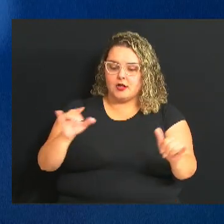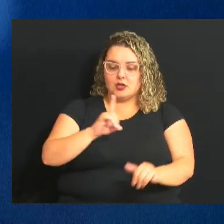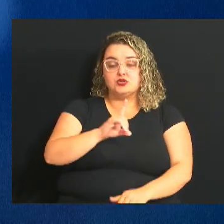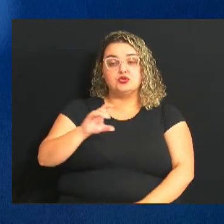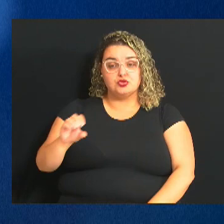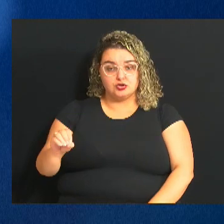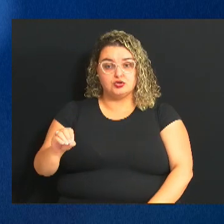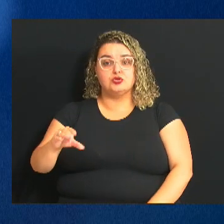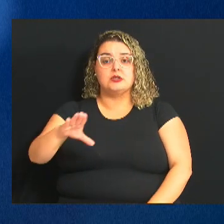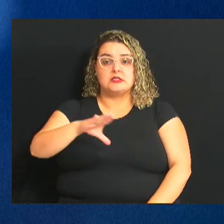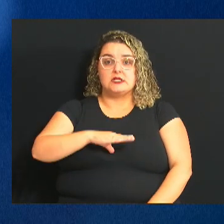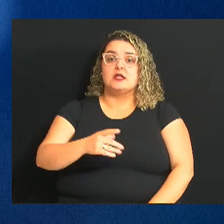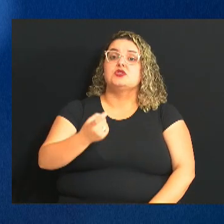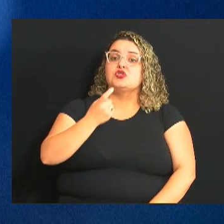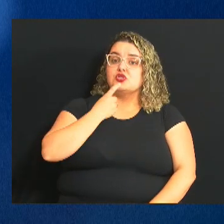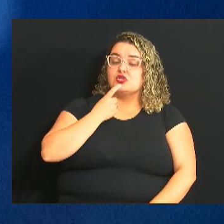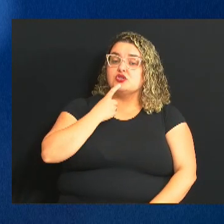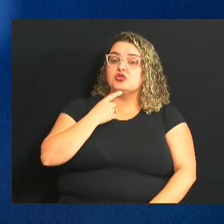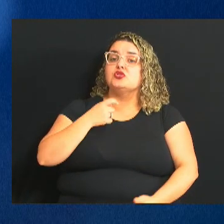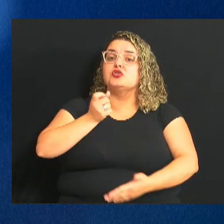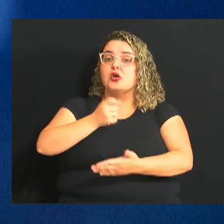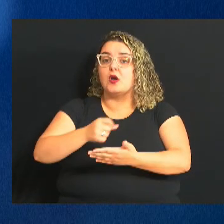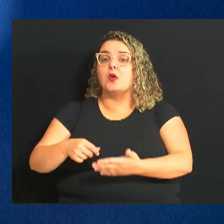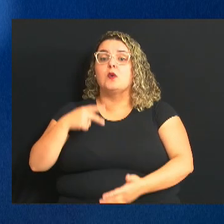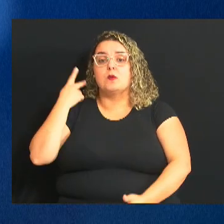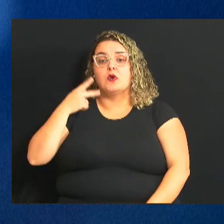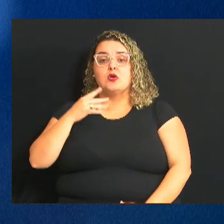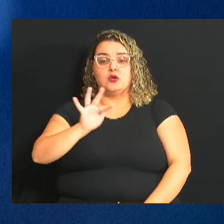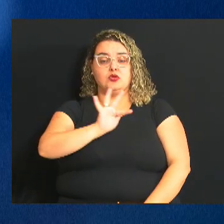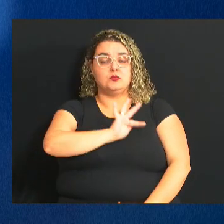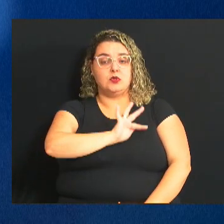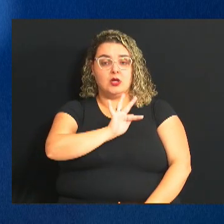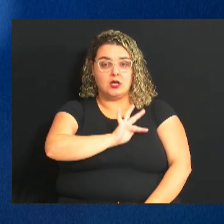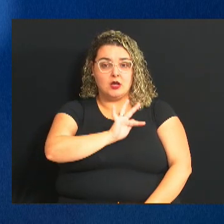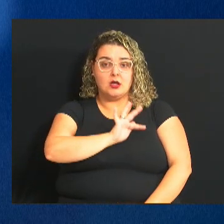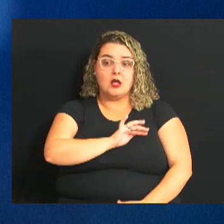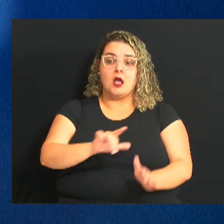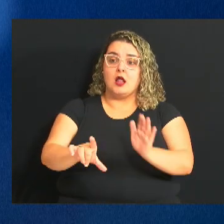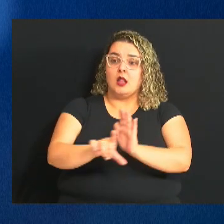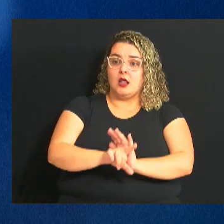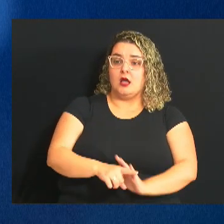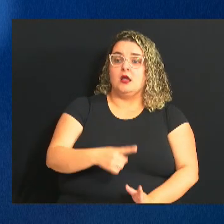de Campinas. De autoria do vereador Fernando Mendes, a lei número